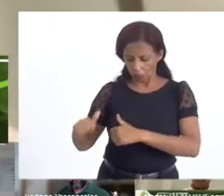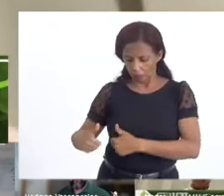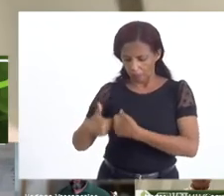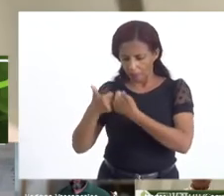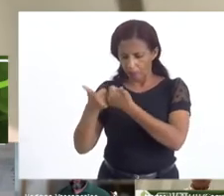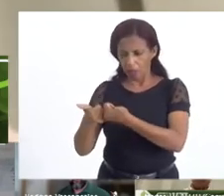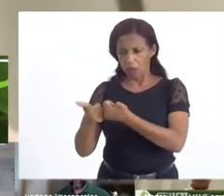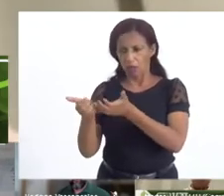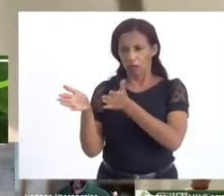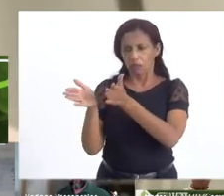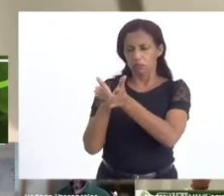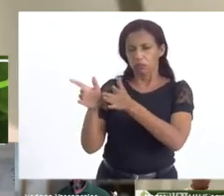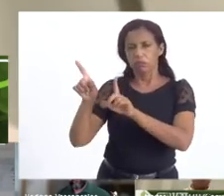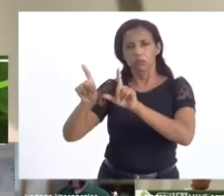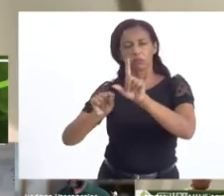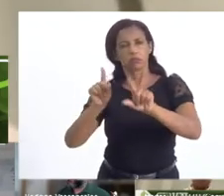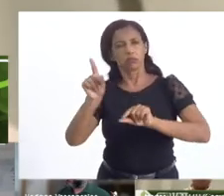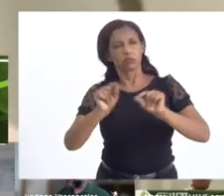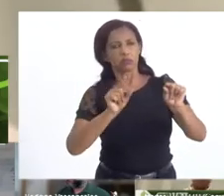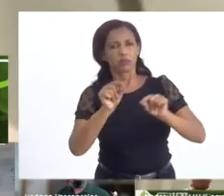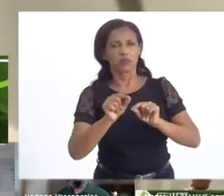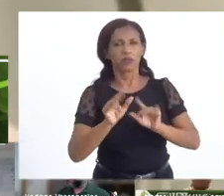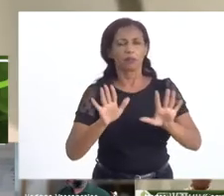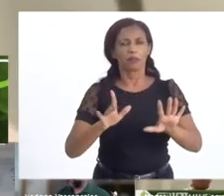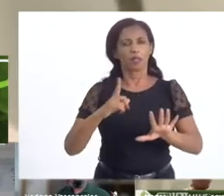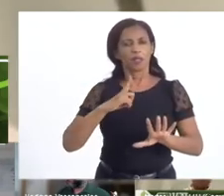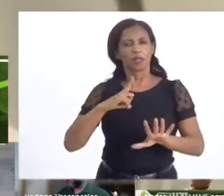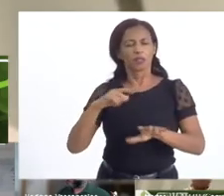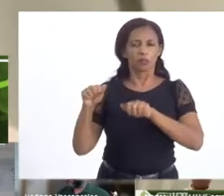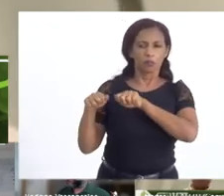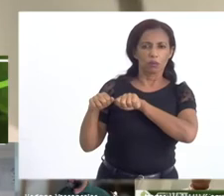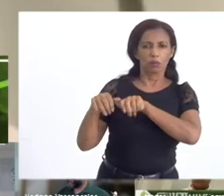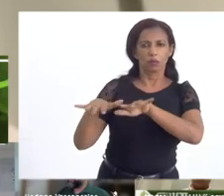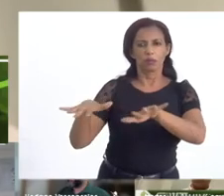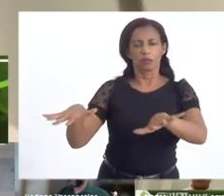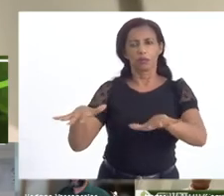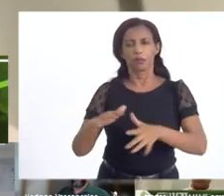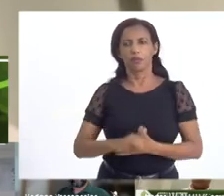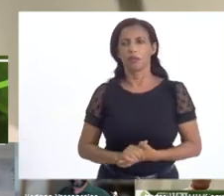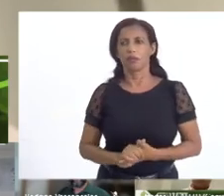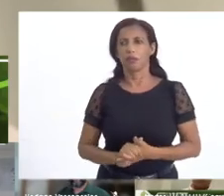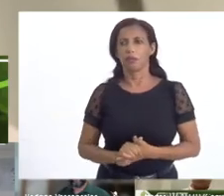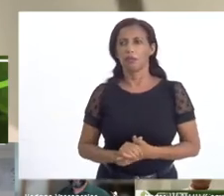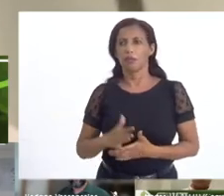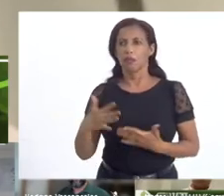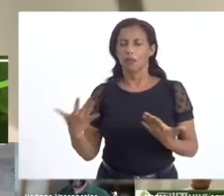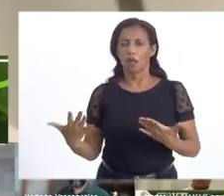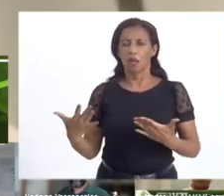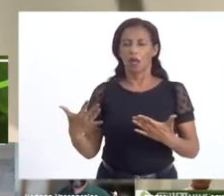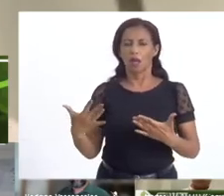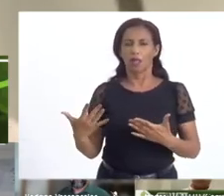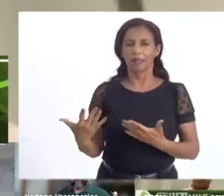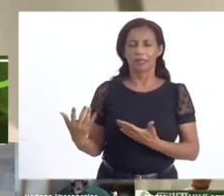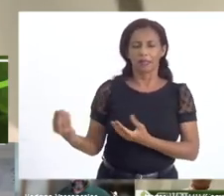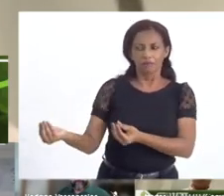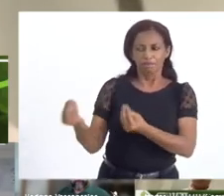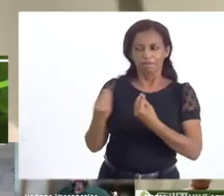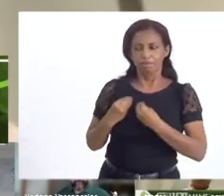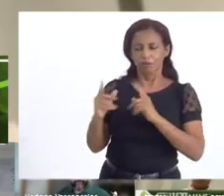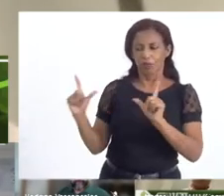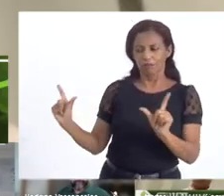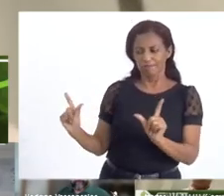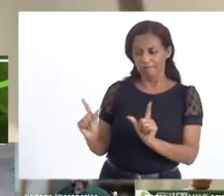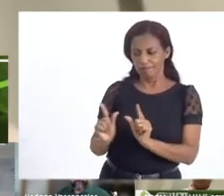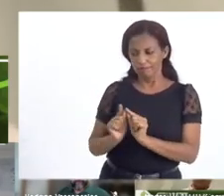tráfego, melhorando opções, mas ainda estamos numa pandemia, ainda nos causa bastante